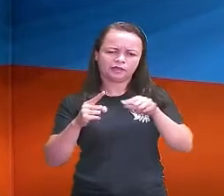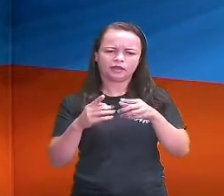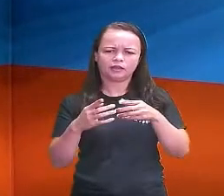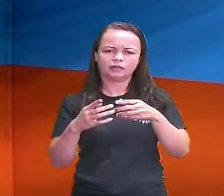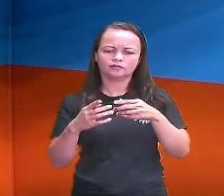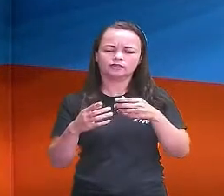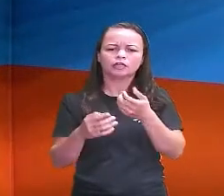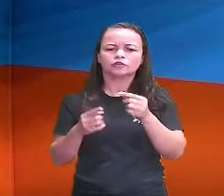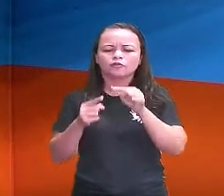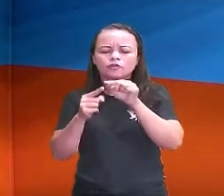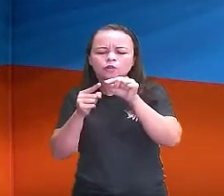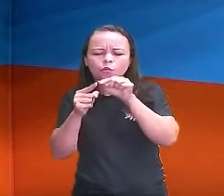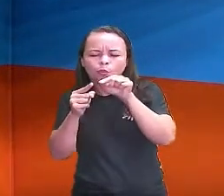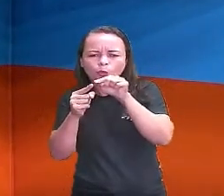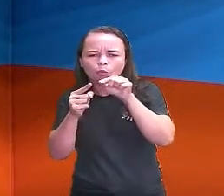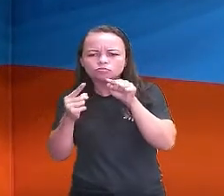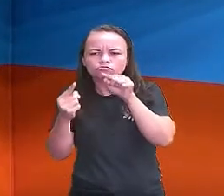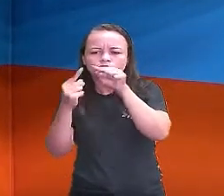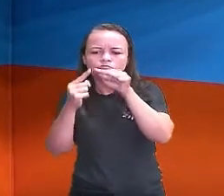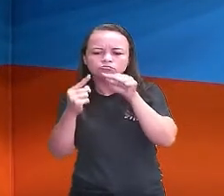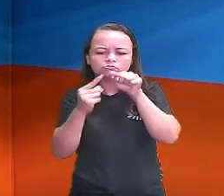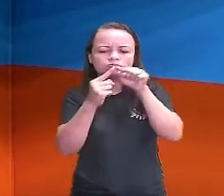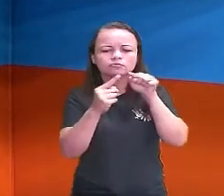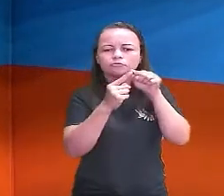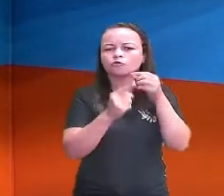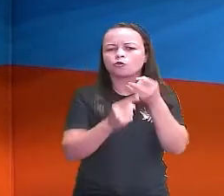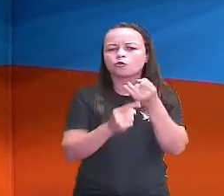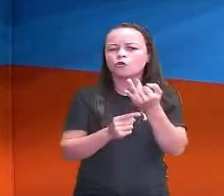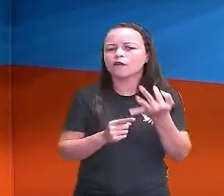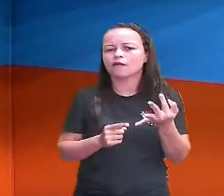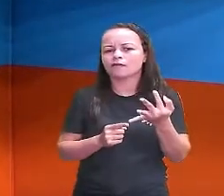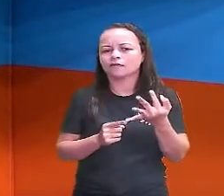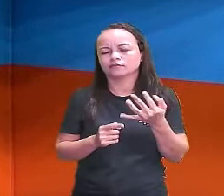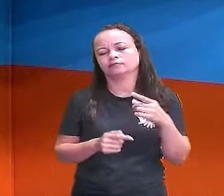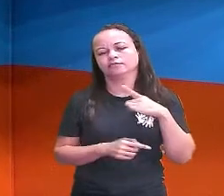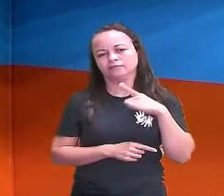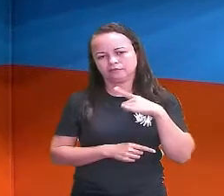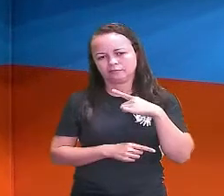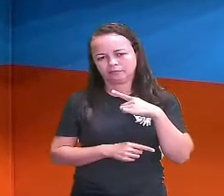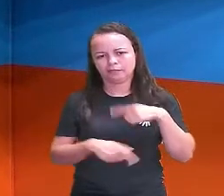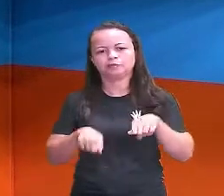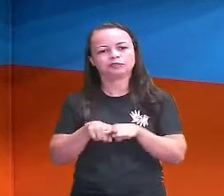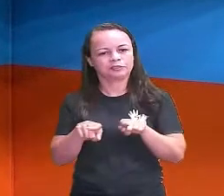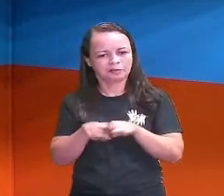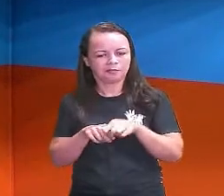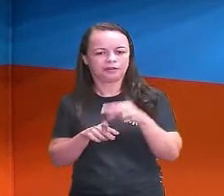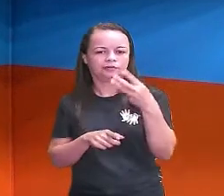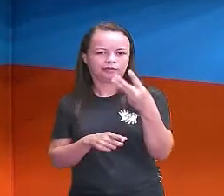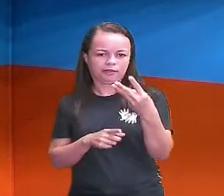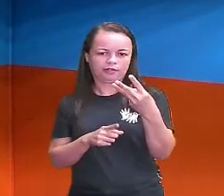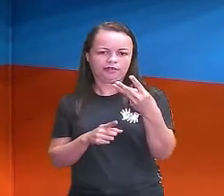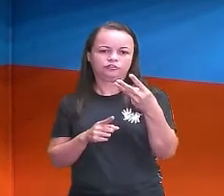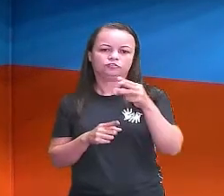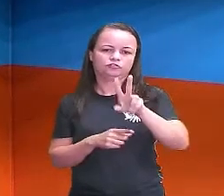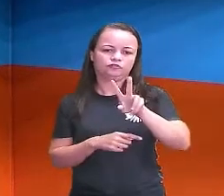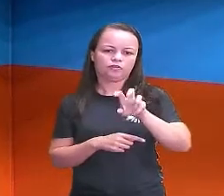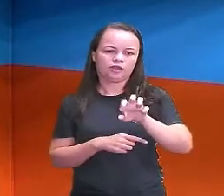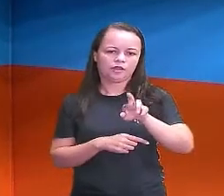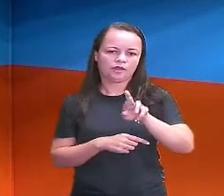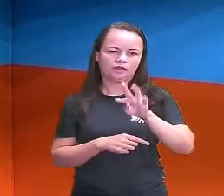vértices? Quantos encontrozinhos? Quantas pontinhas? Nós vamos ter também 3 vértices, tá